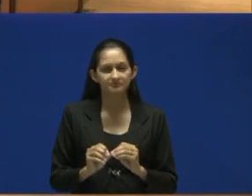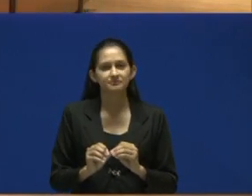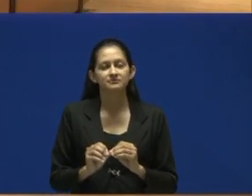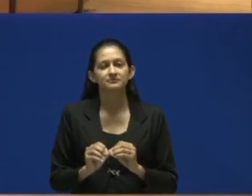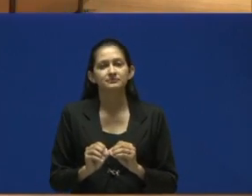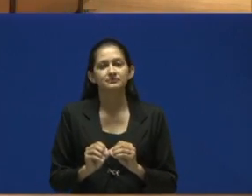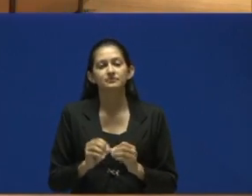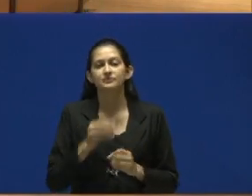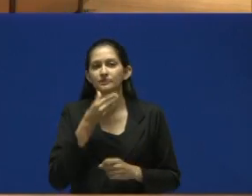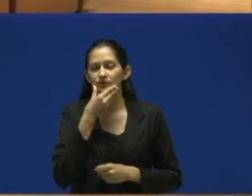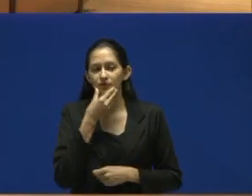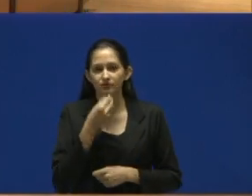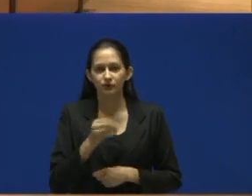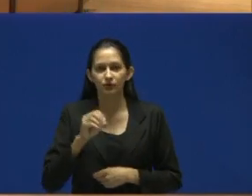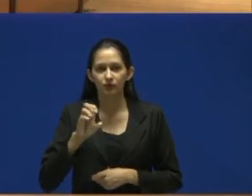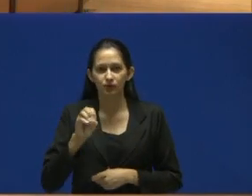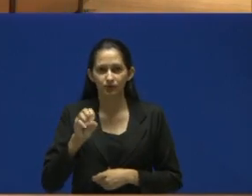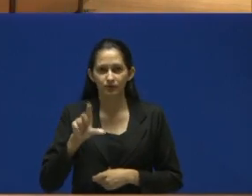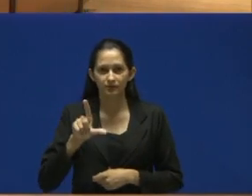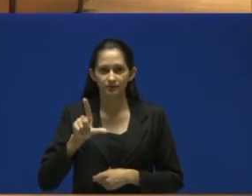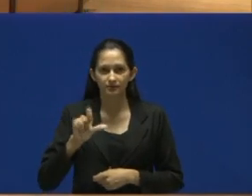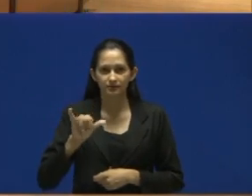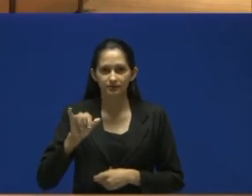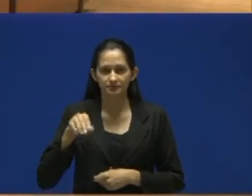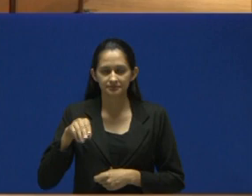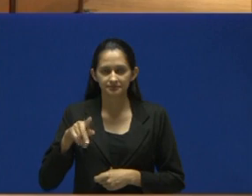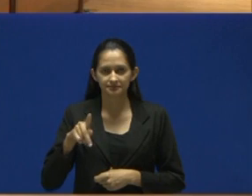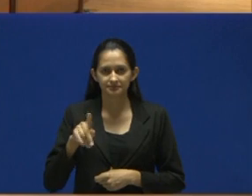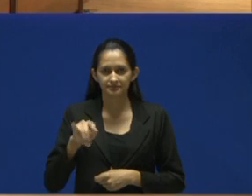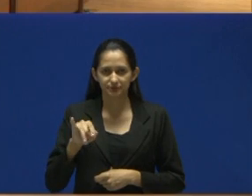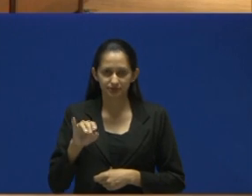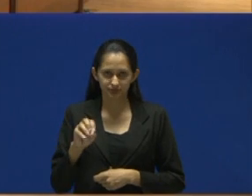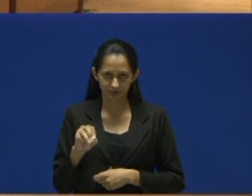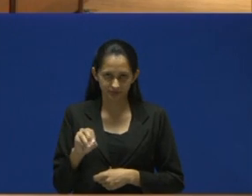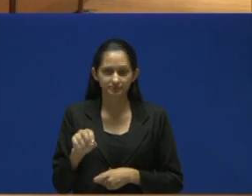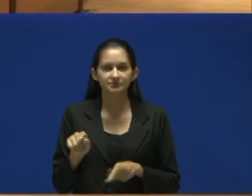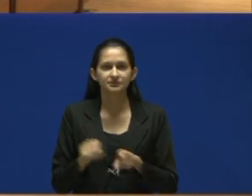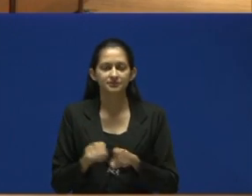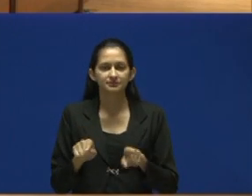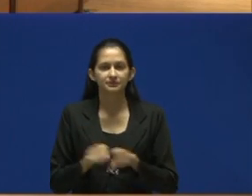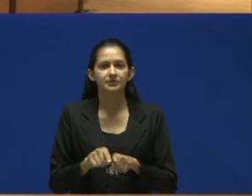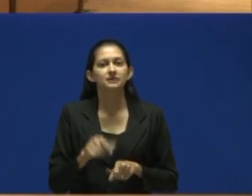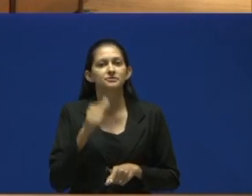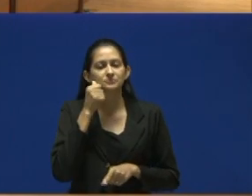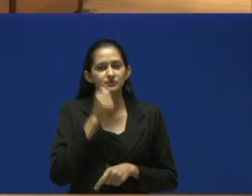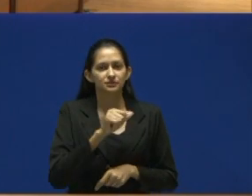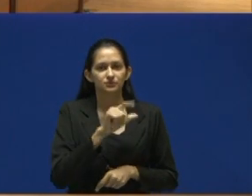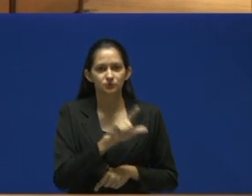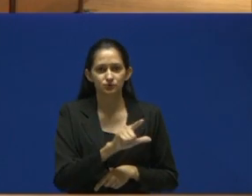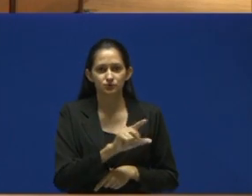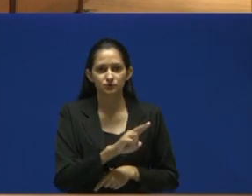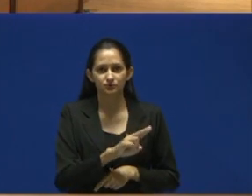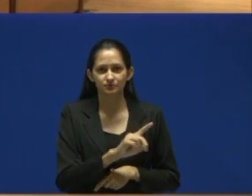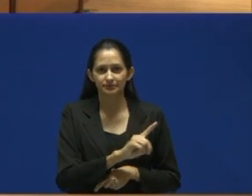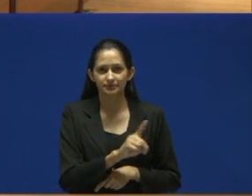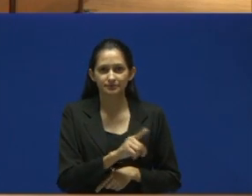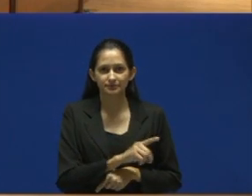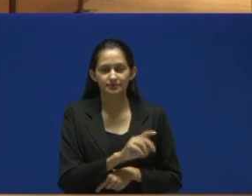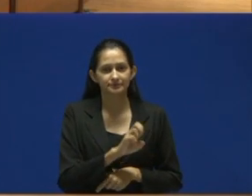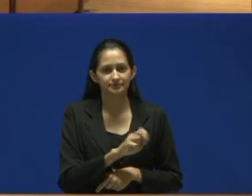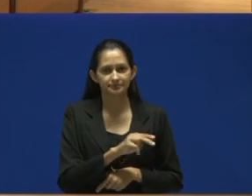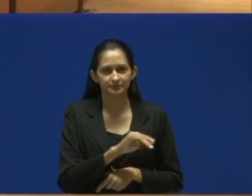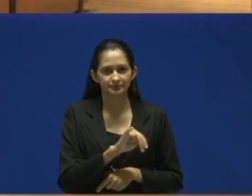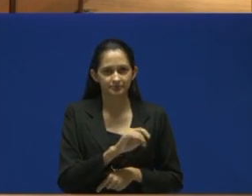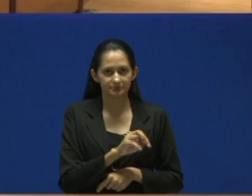senhor olímpio de paula e silva ea senhora luciene araújo lisboa de paula para entregar o diploma o seu